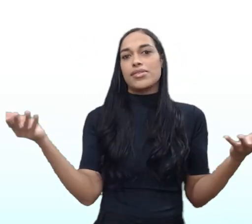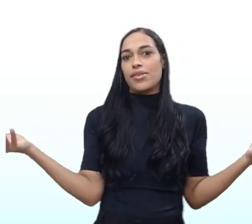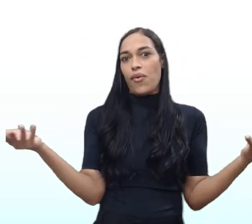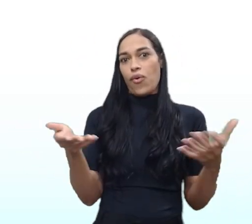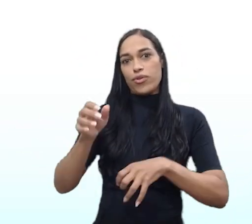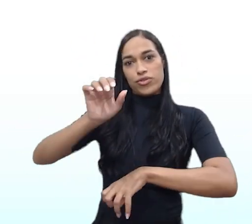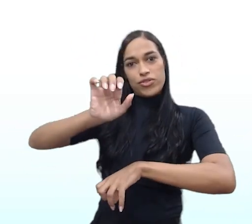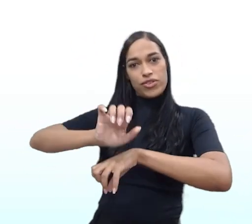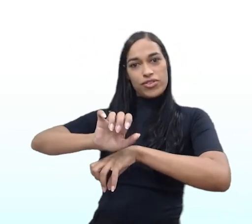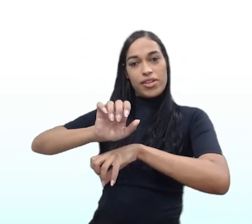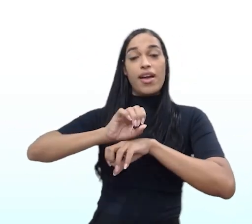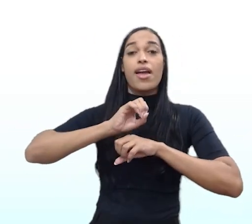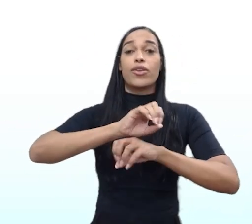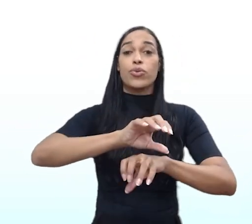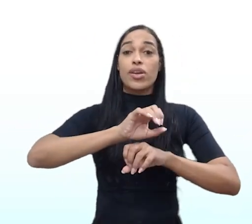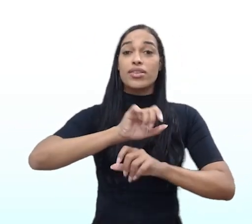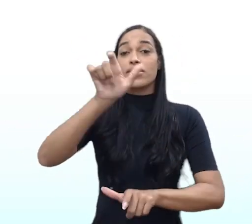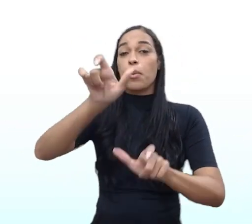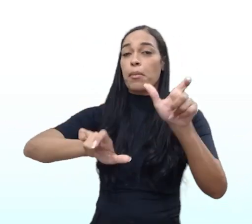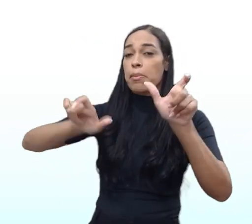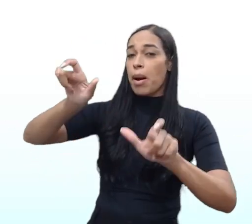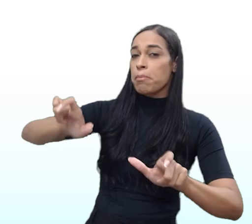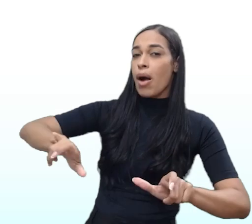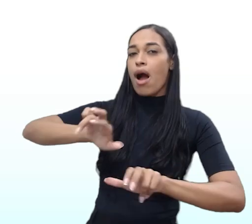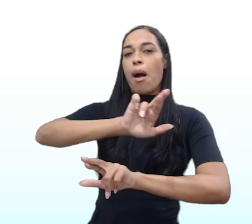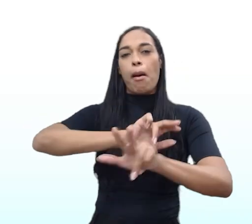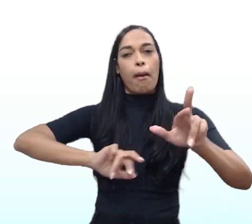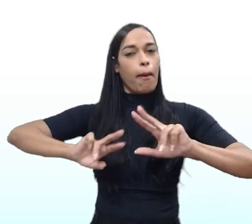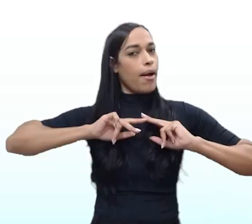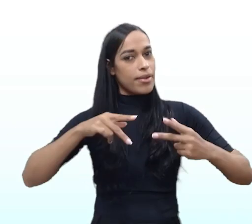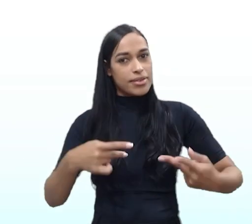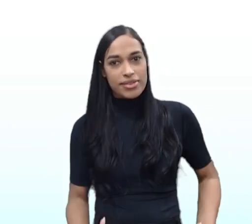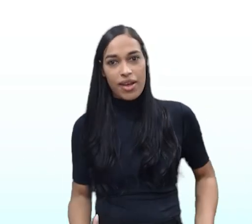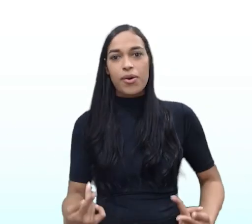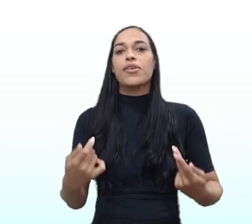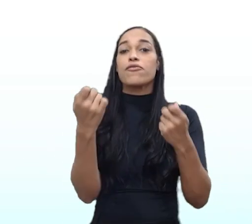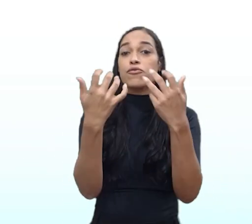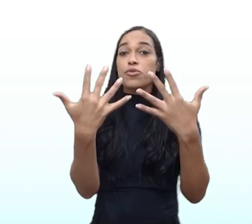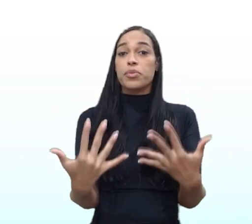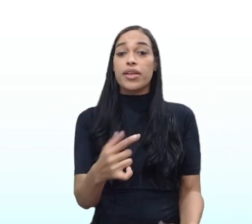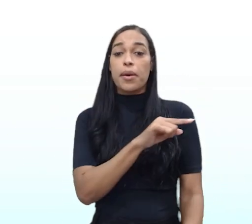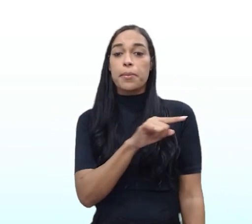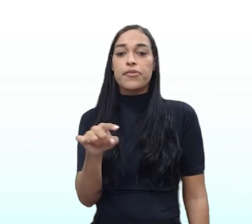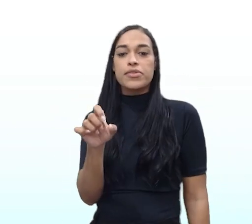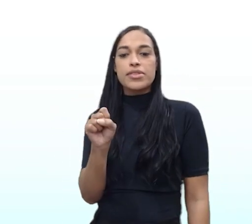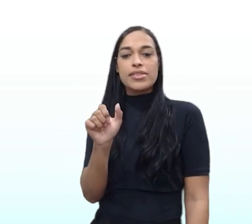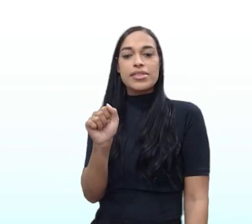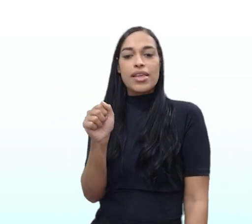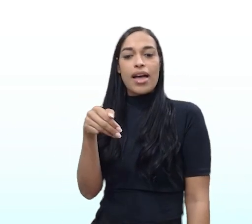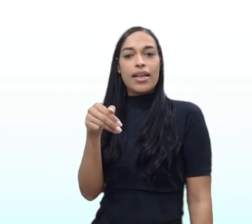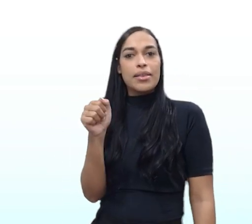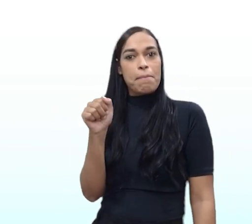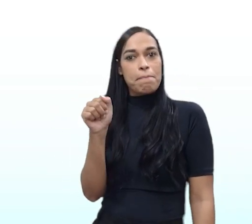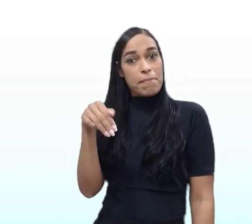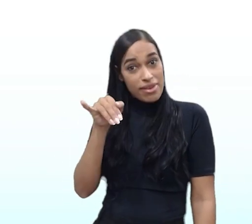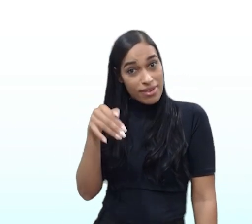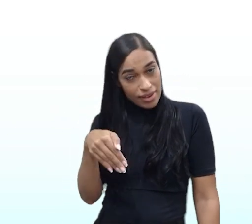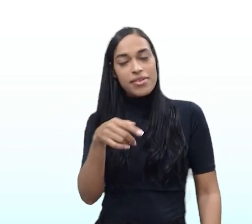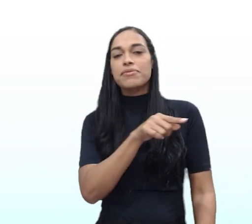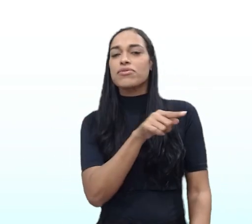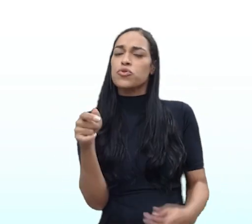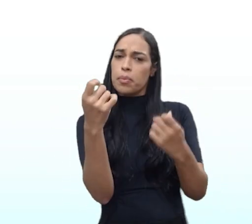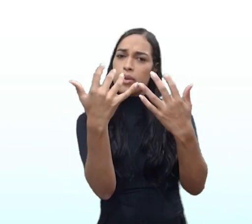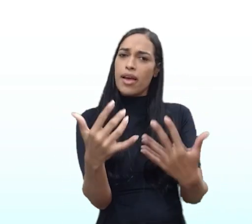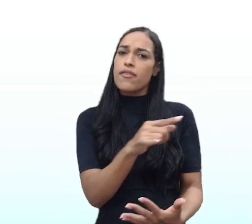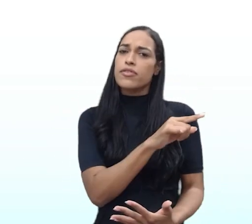estado, que é educação étnico-racial. Eu trago para vocês o Salamim. Não conhecia o Salamim? Vai conhecer agora